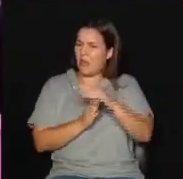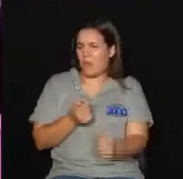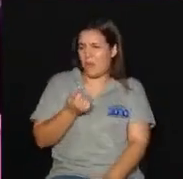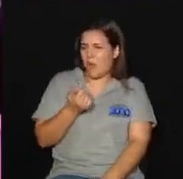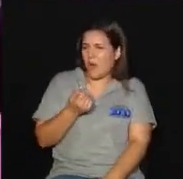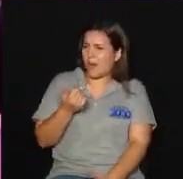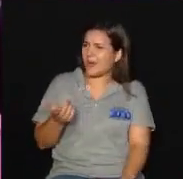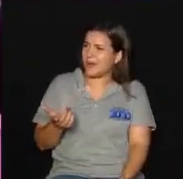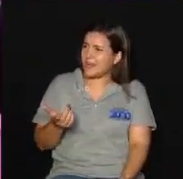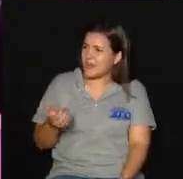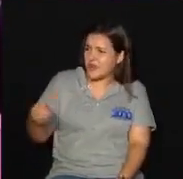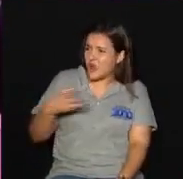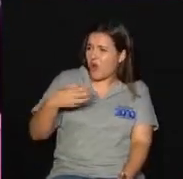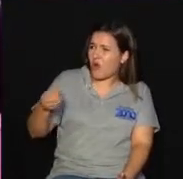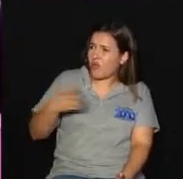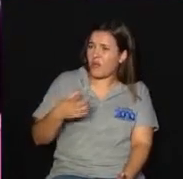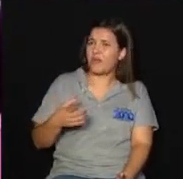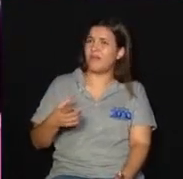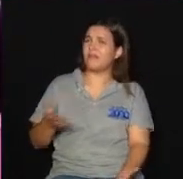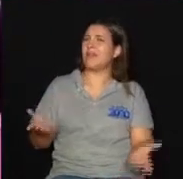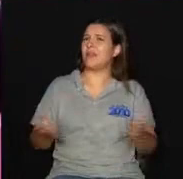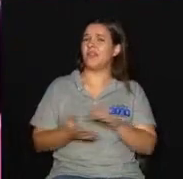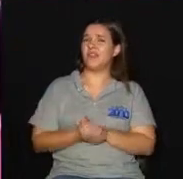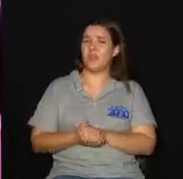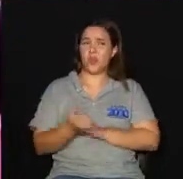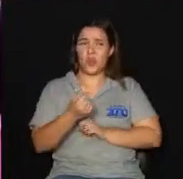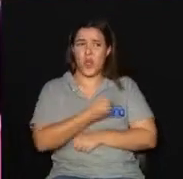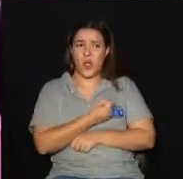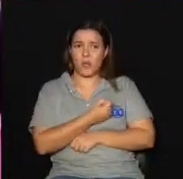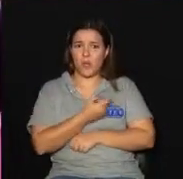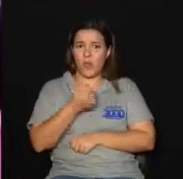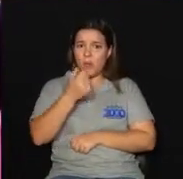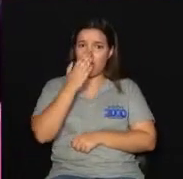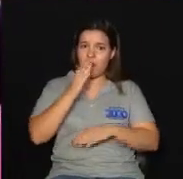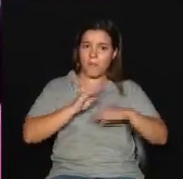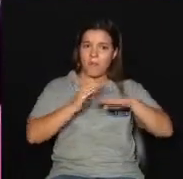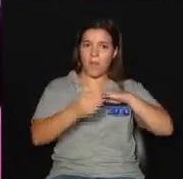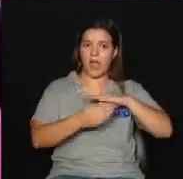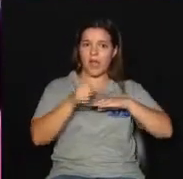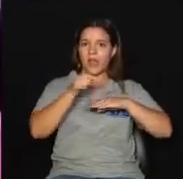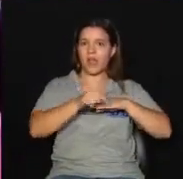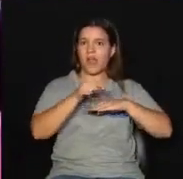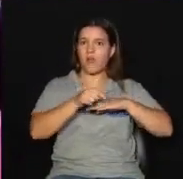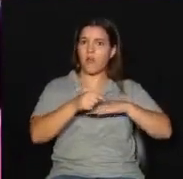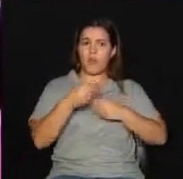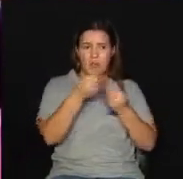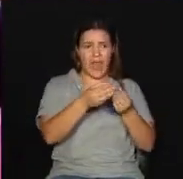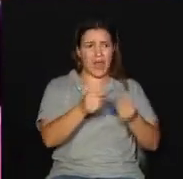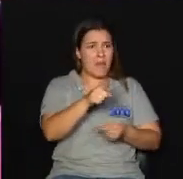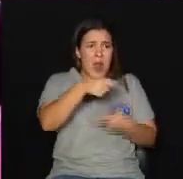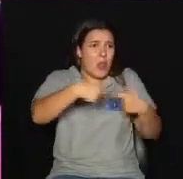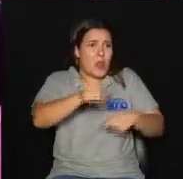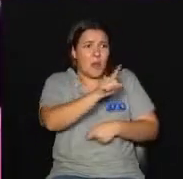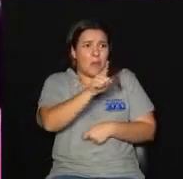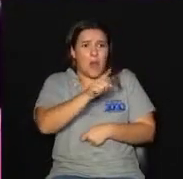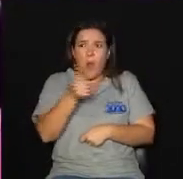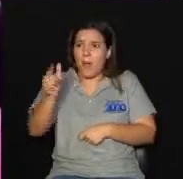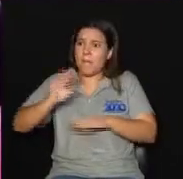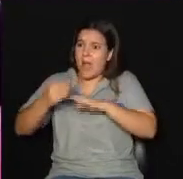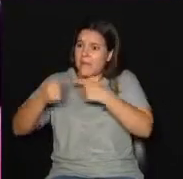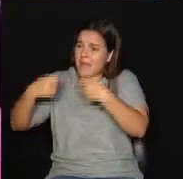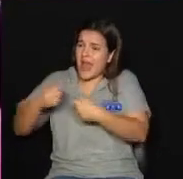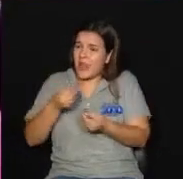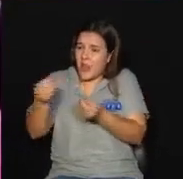na oferta de linhas, os bairros que são privilegiados não são aqueles que precisam mais, porque também você